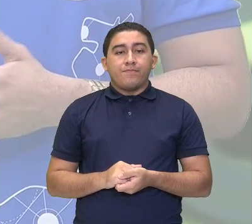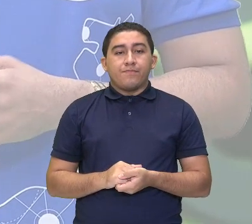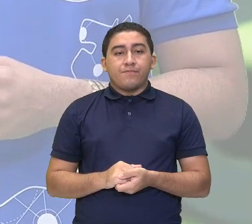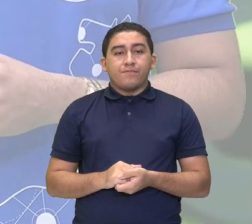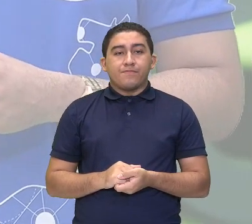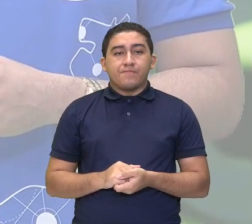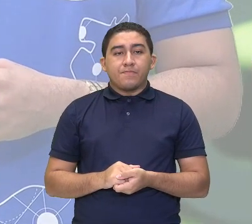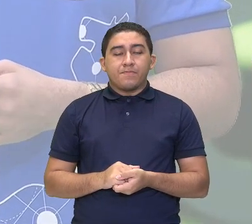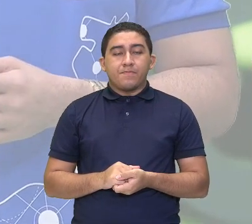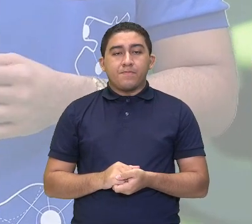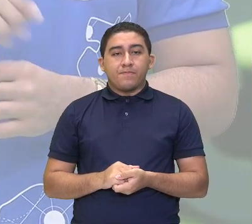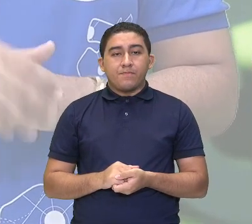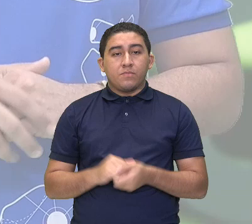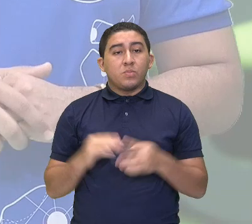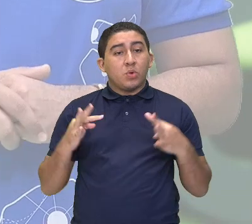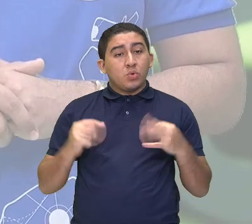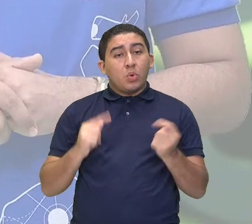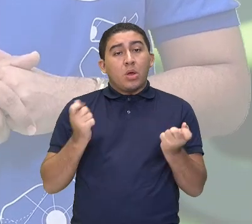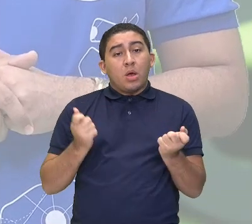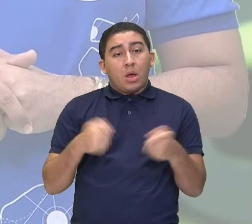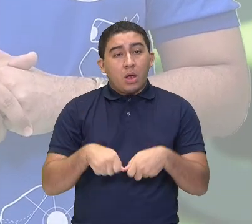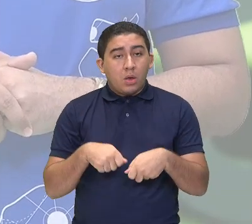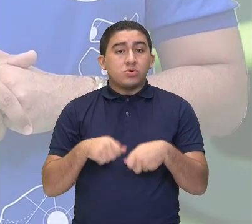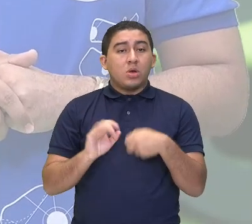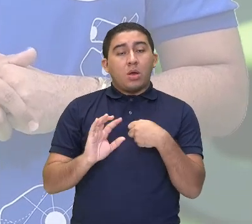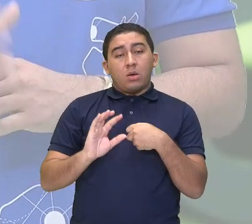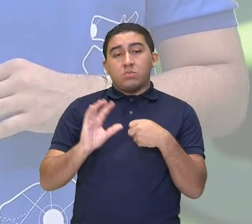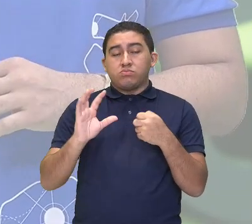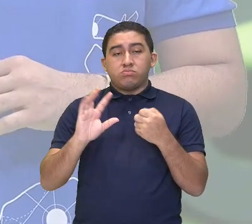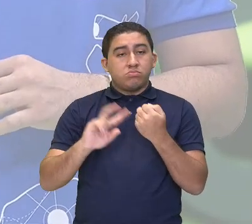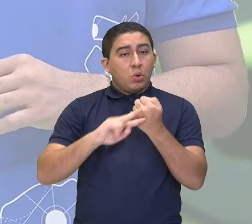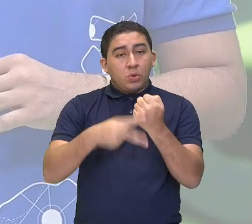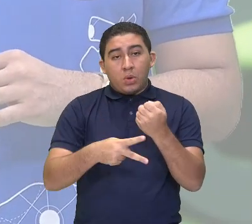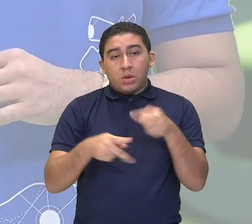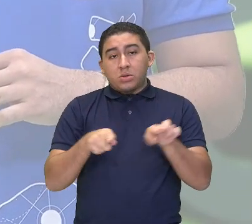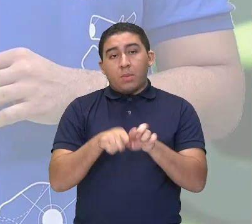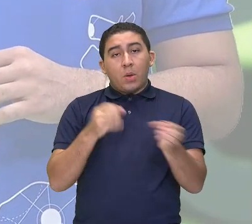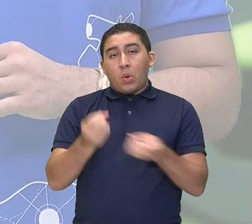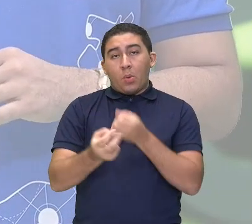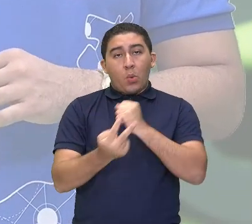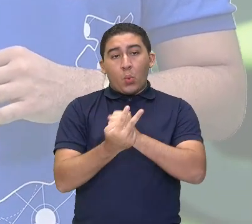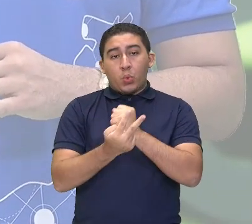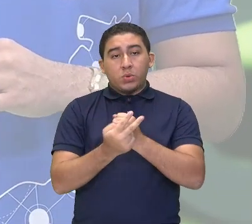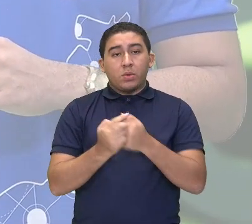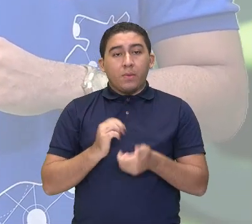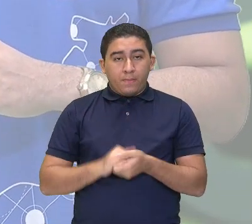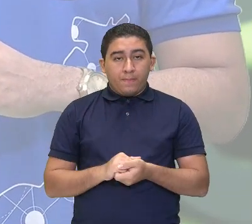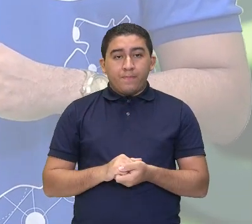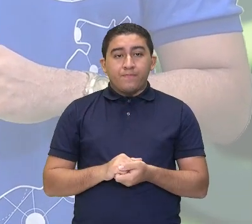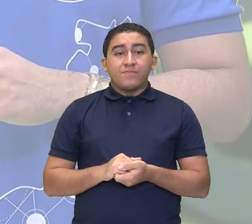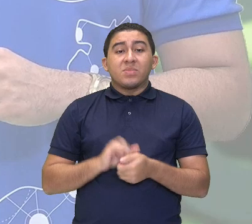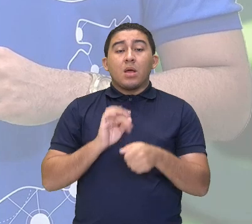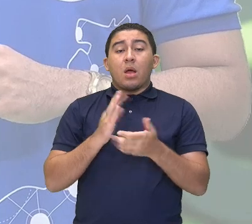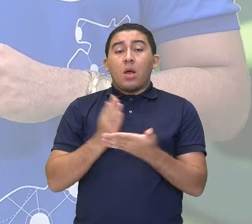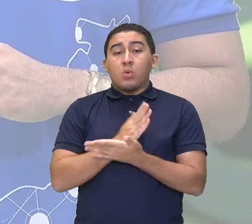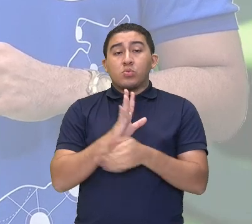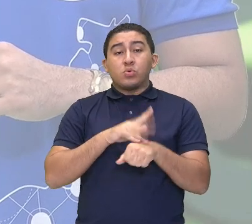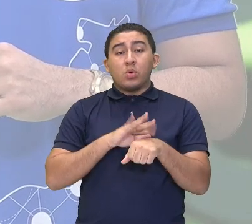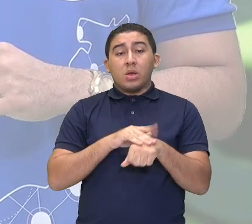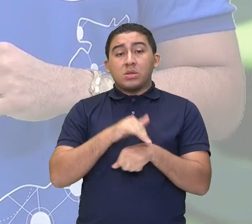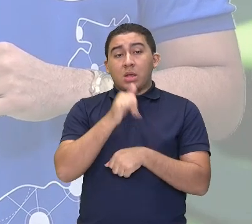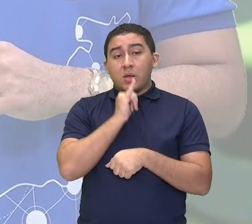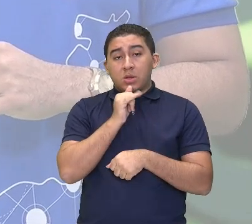as causas, os efeitos e a possibilidade de tratamento. A gente cita para vocês já algumas delas, que são, por exemplo, a doença